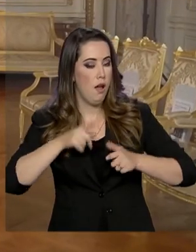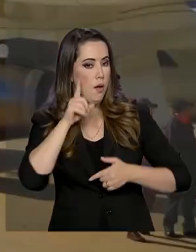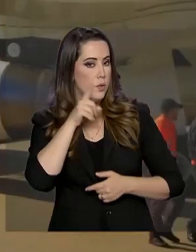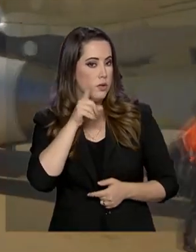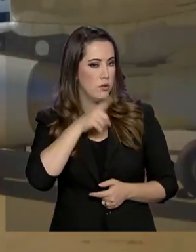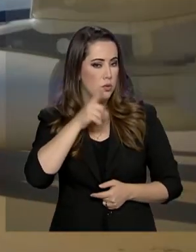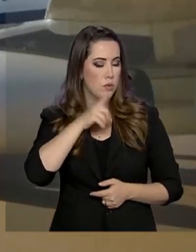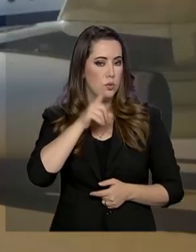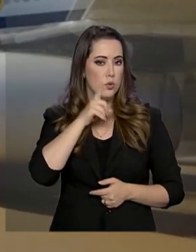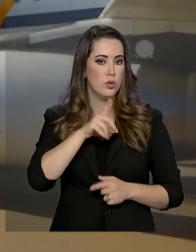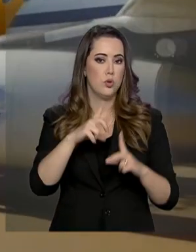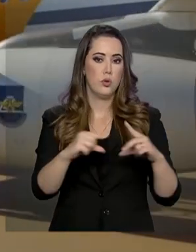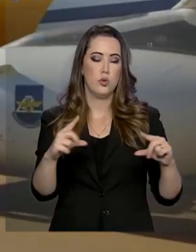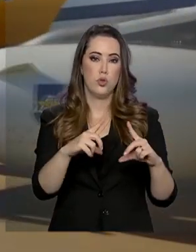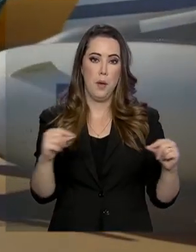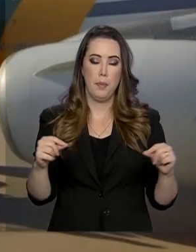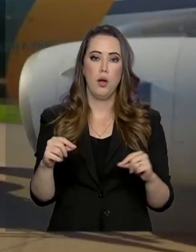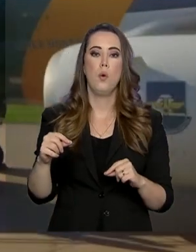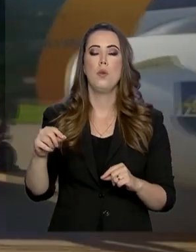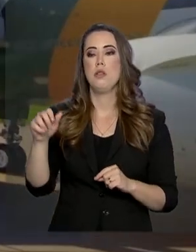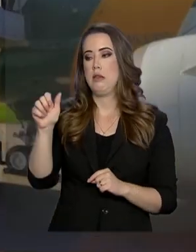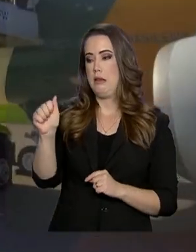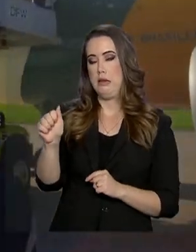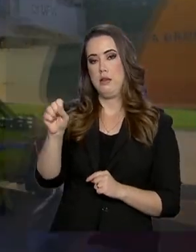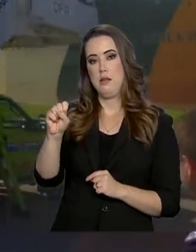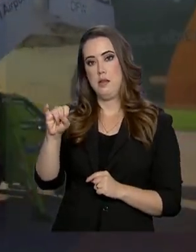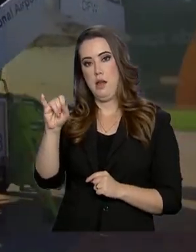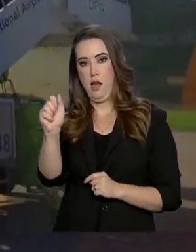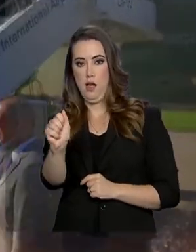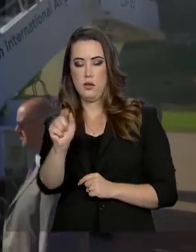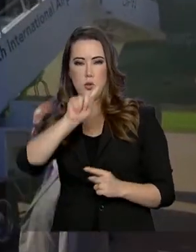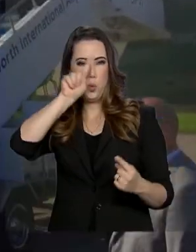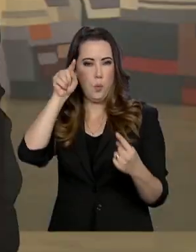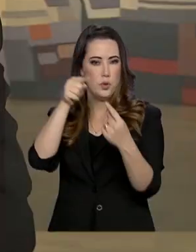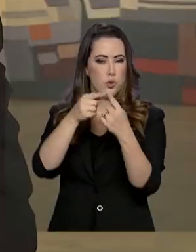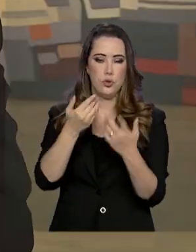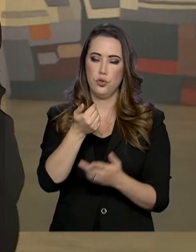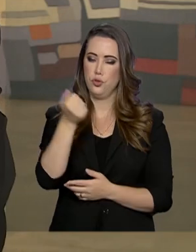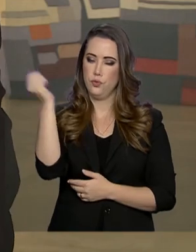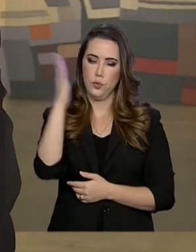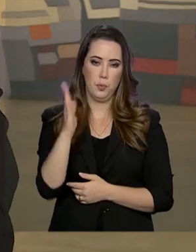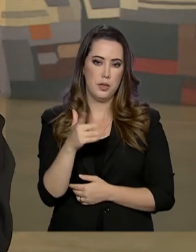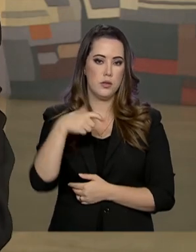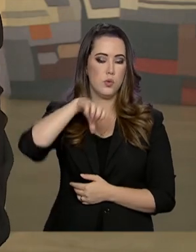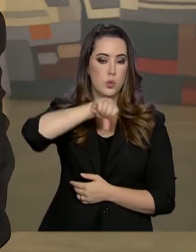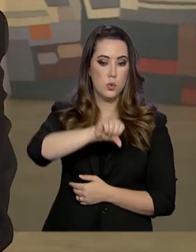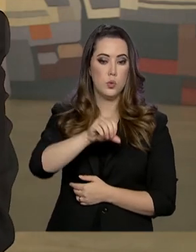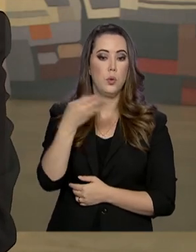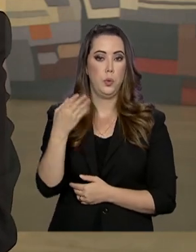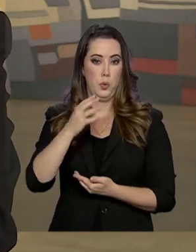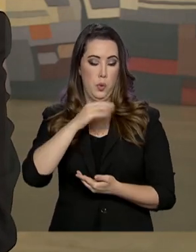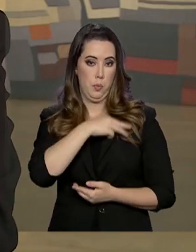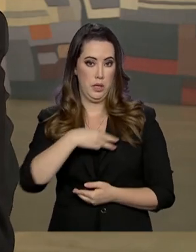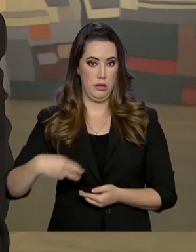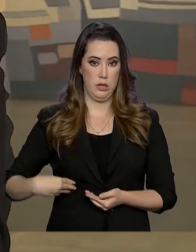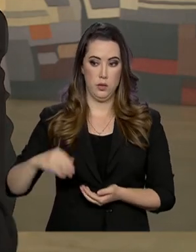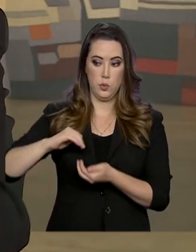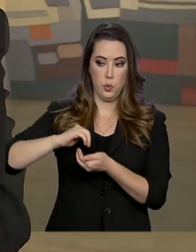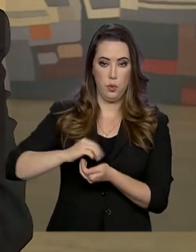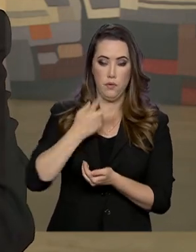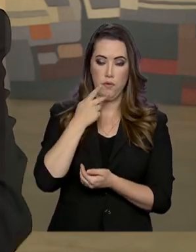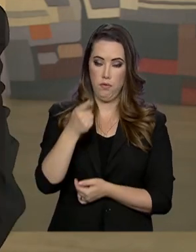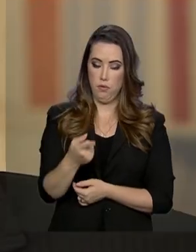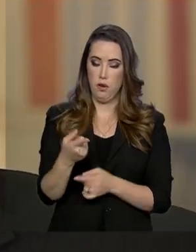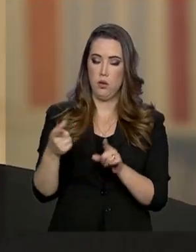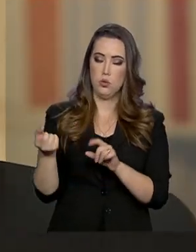Japão e Ásia foram o foco do governo brasileiro em 2019. O ministro das Relações Exteriores falou sobre o